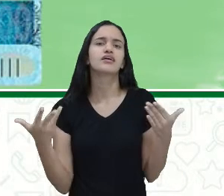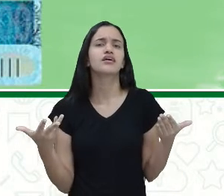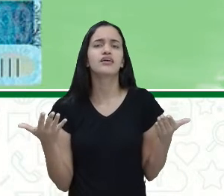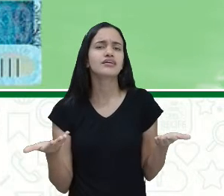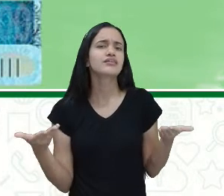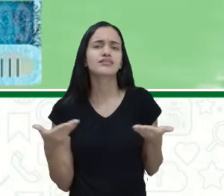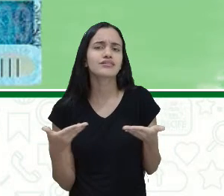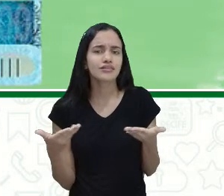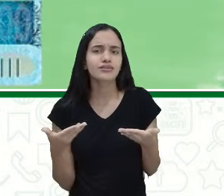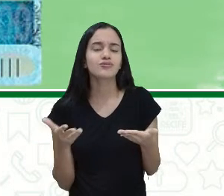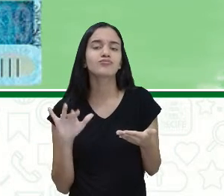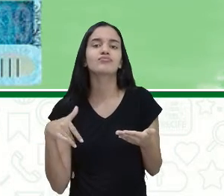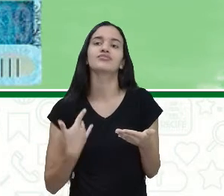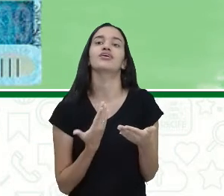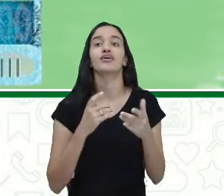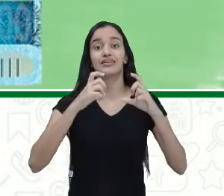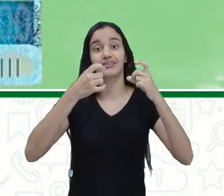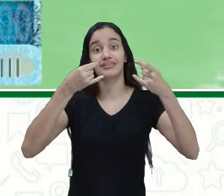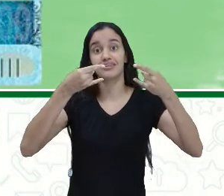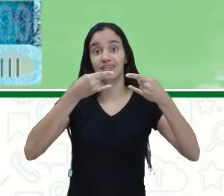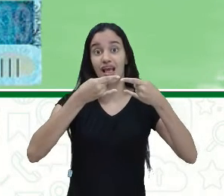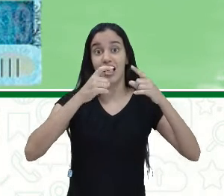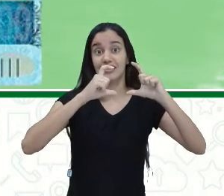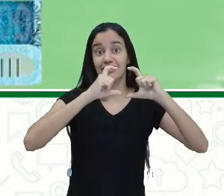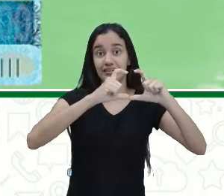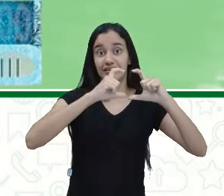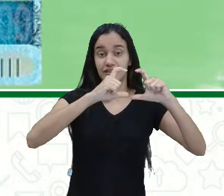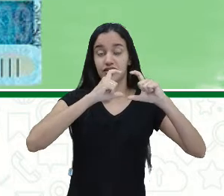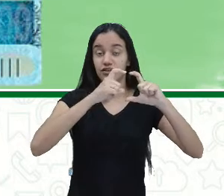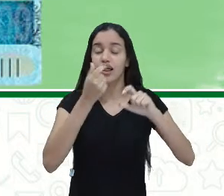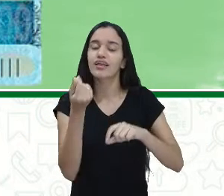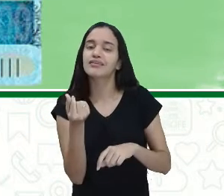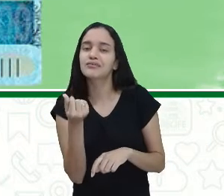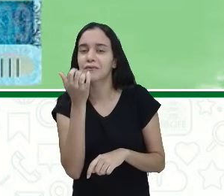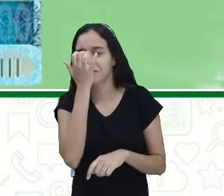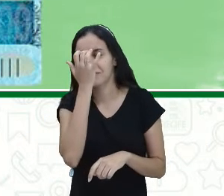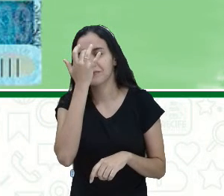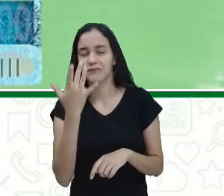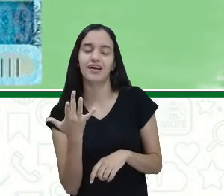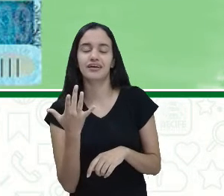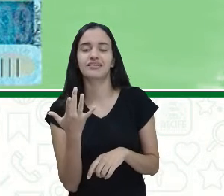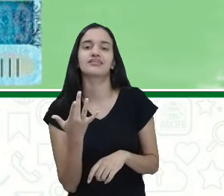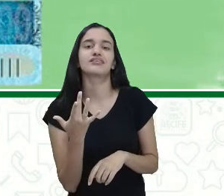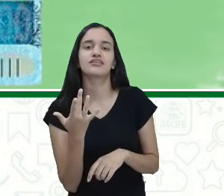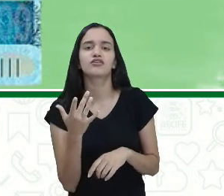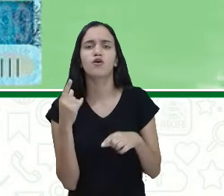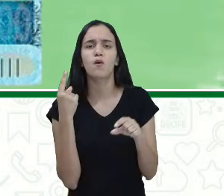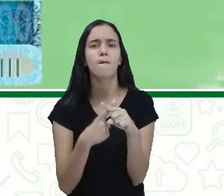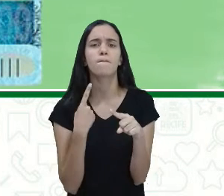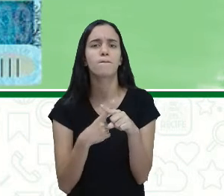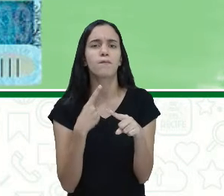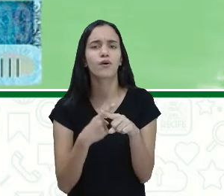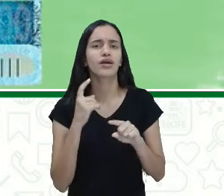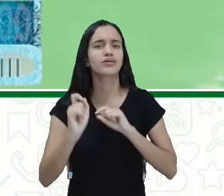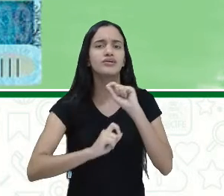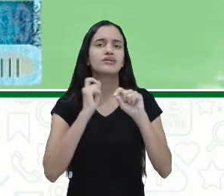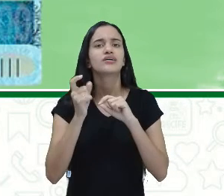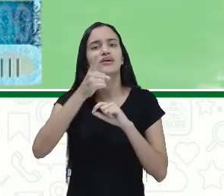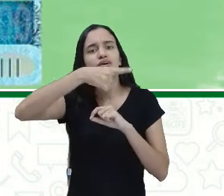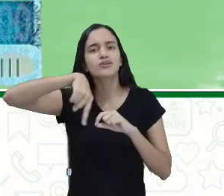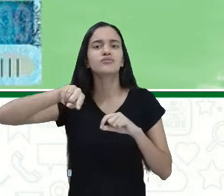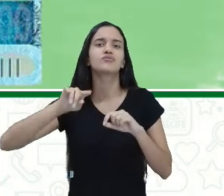E aí eu entro em cédulas, eu entro em dinheiro, porque aí fica muito mais fácil, porque isso é o que